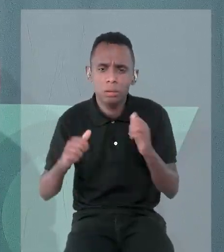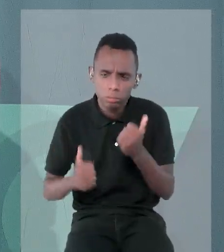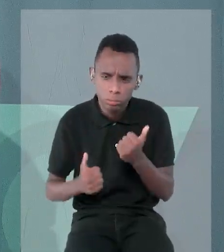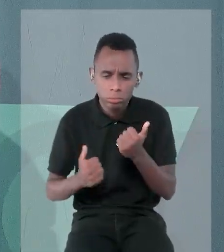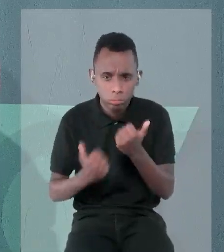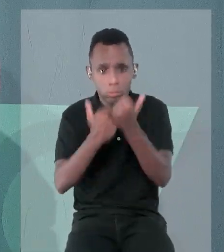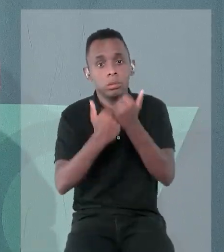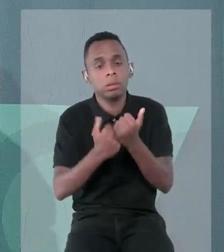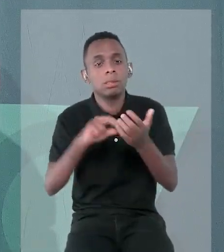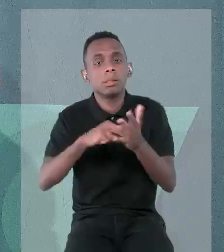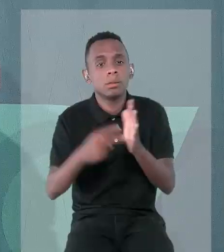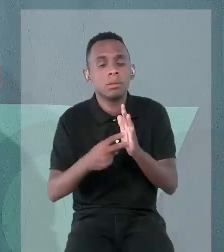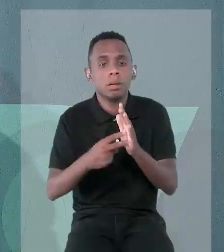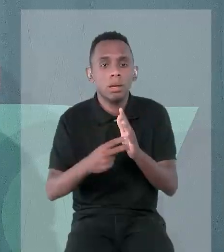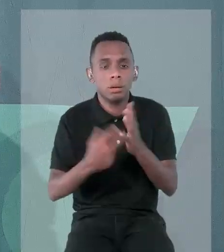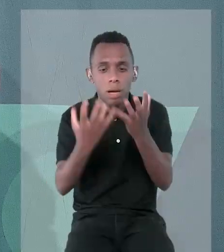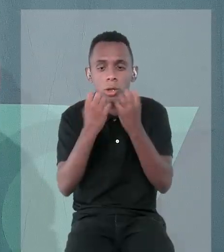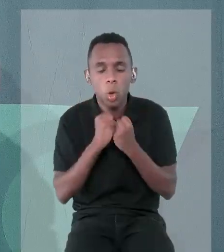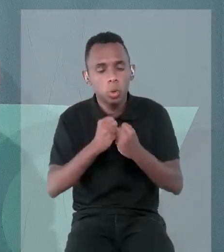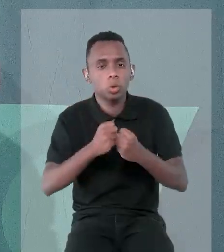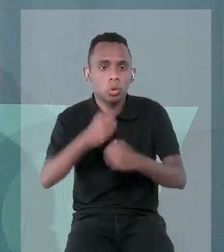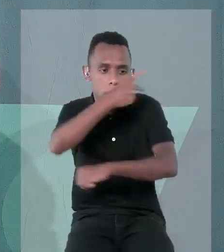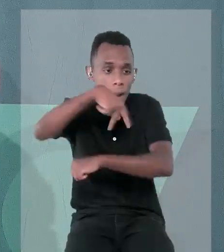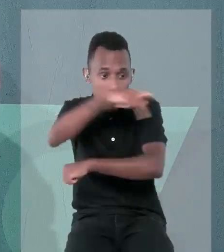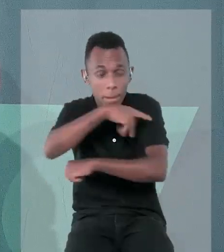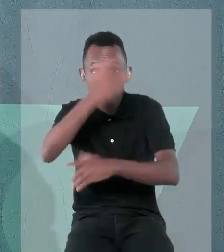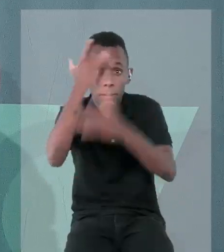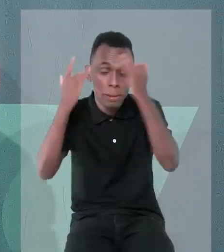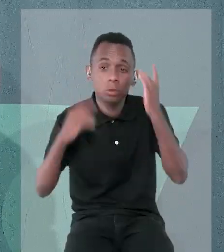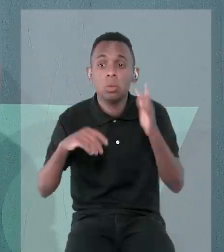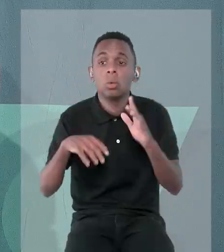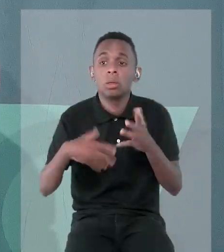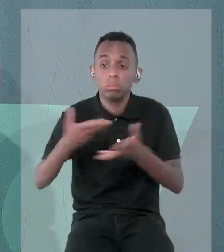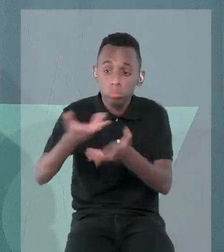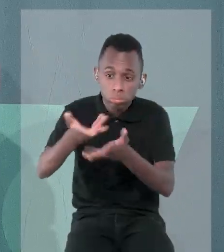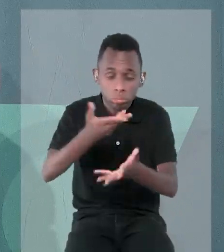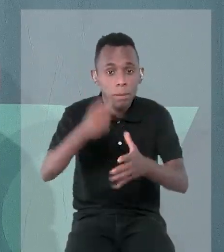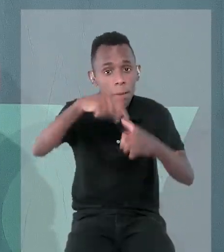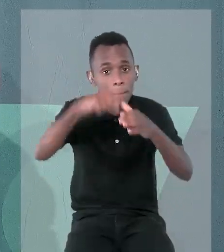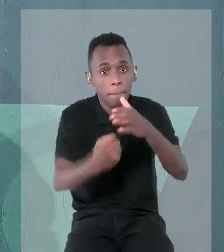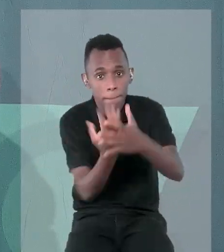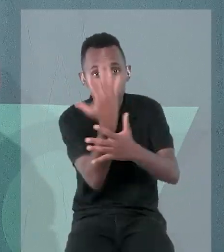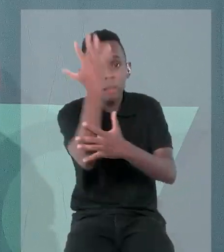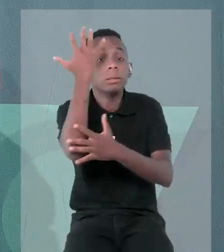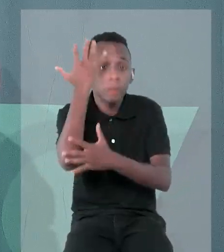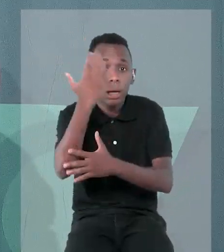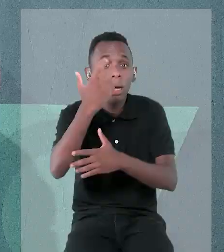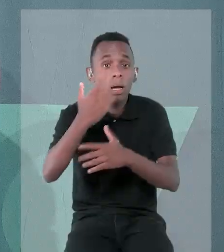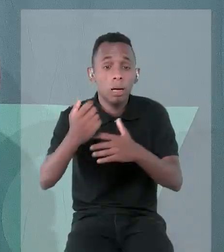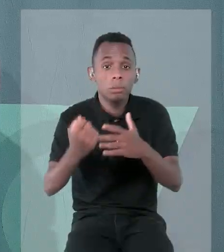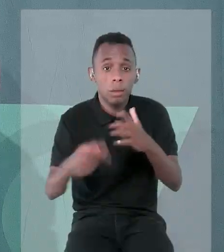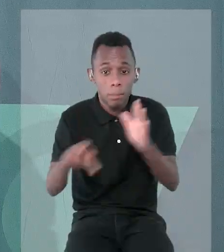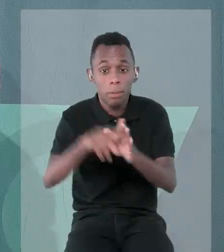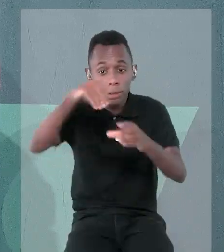chamado Adote uma Praça, né, onde os moradores são mobilizados para plantar árvores e criar sombra